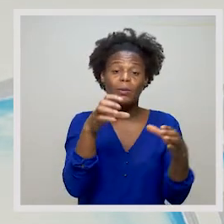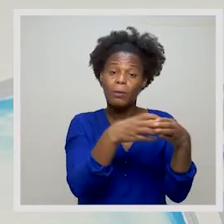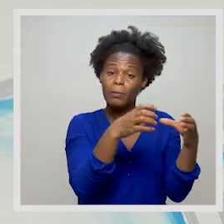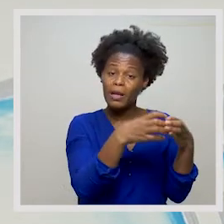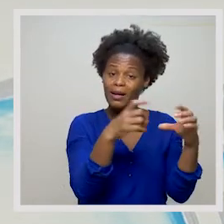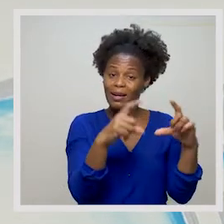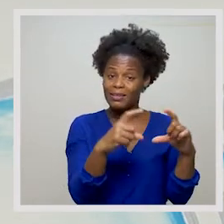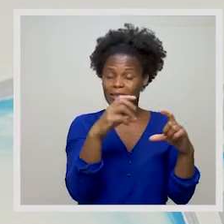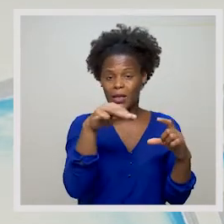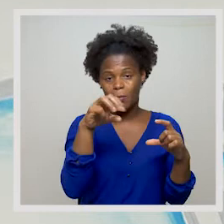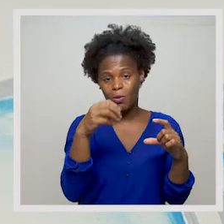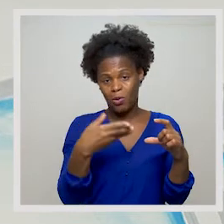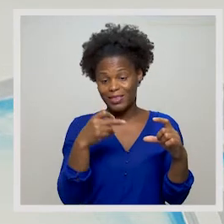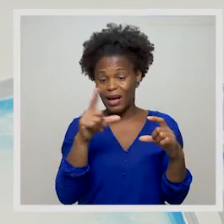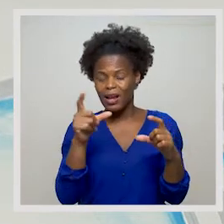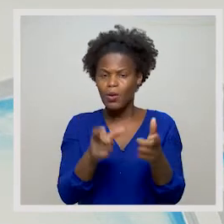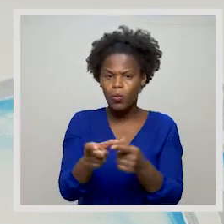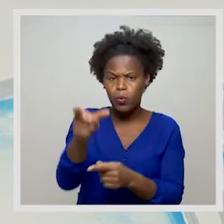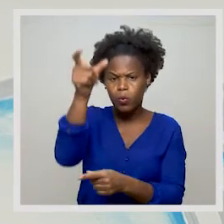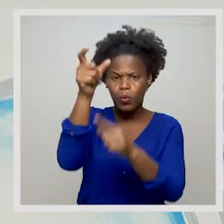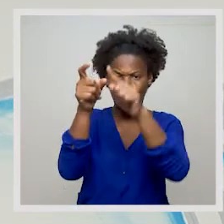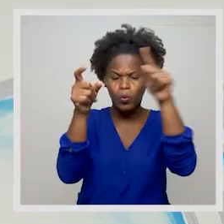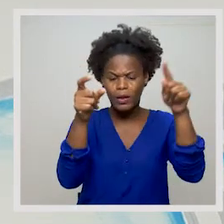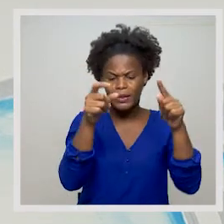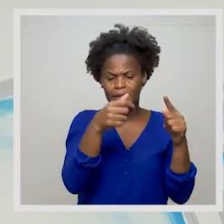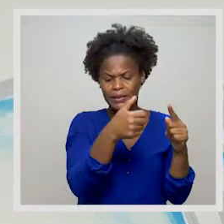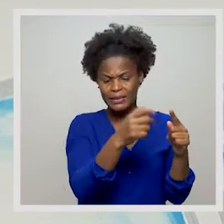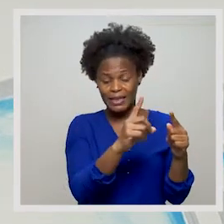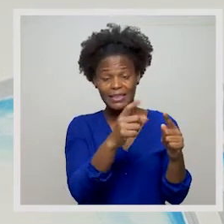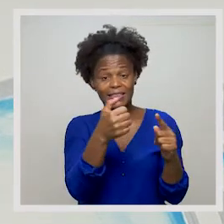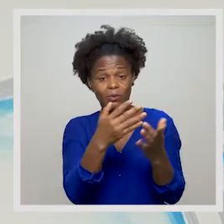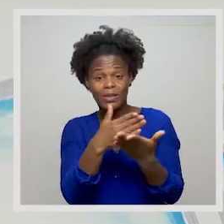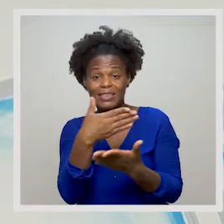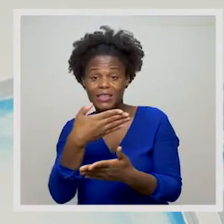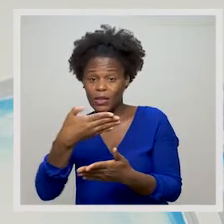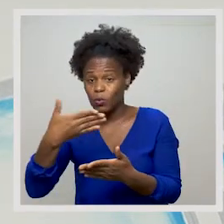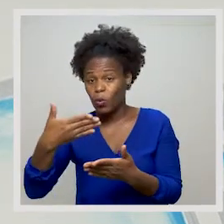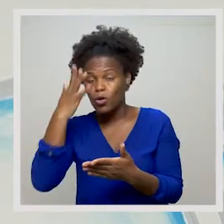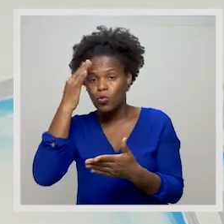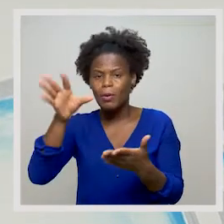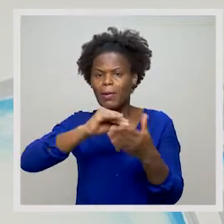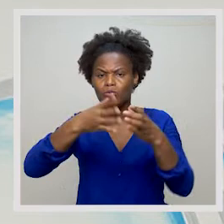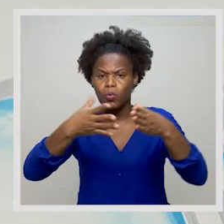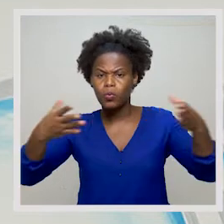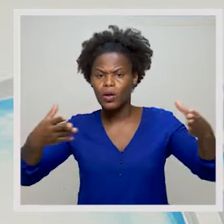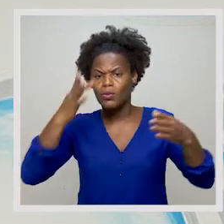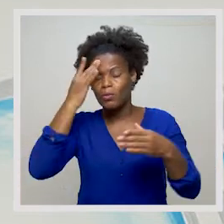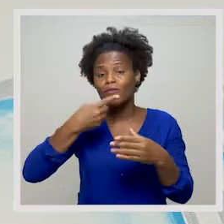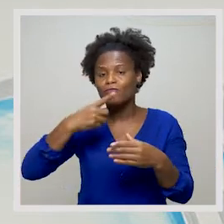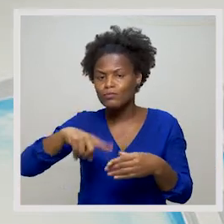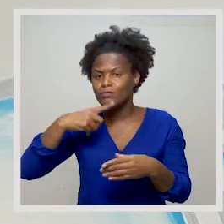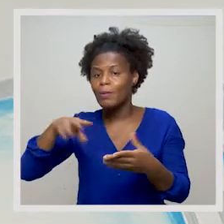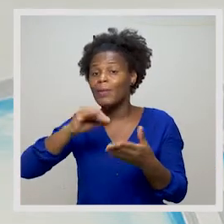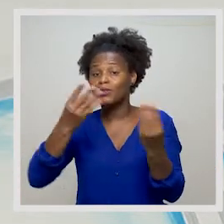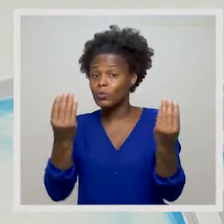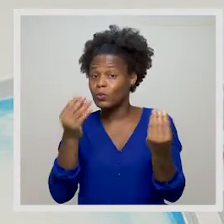até 71. Estão a ver que a sua barra é maior, não é? Porque tem maior frequência absoluta. Então, se eu não tivesse